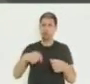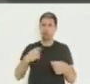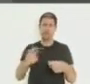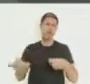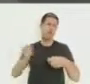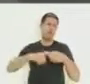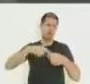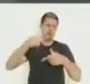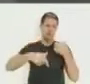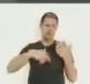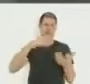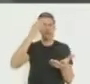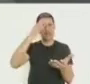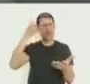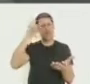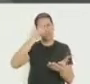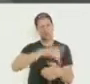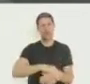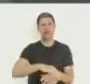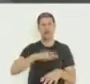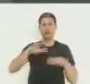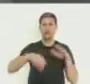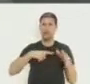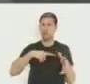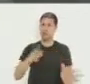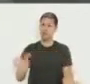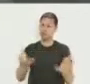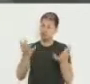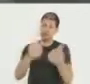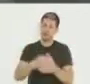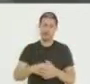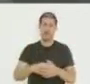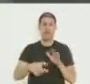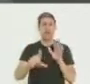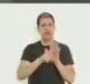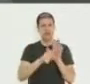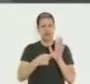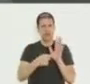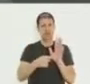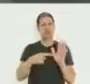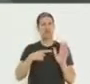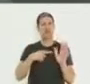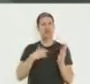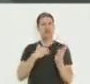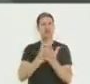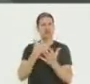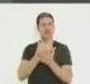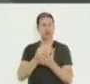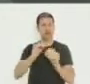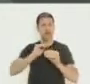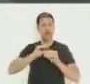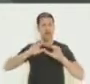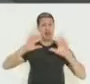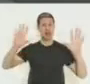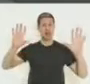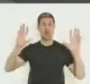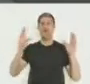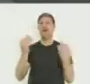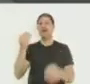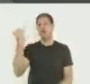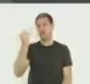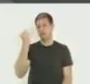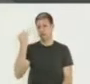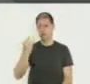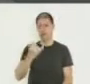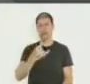dificuldade de repente você até um incentivo é uma lei assim Acho que traz muito mais luz né para a importância doação do leite materno